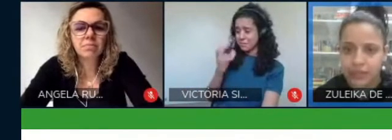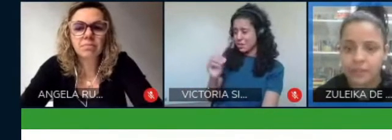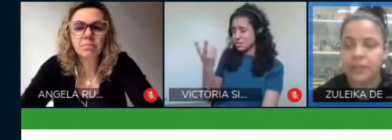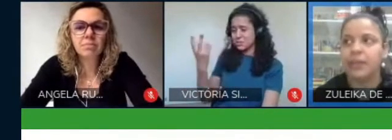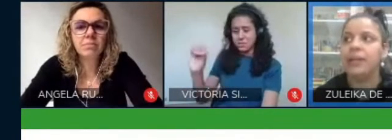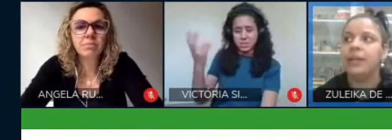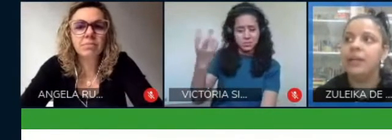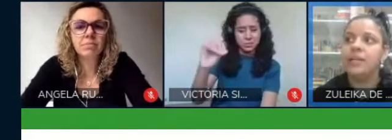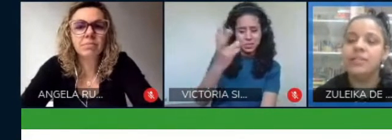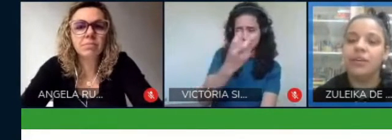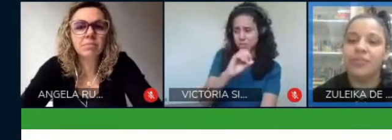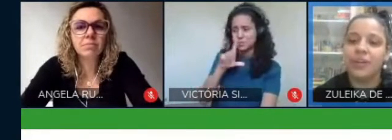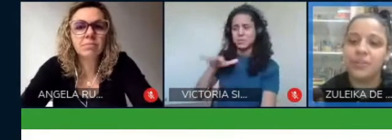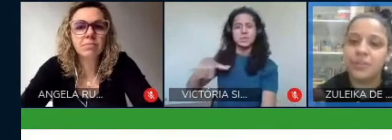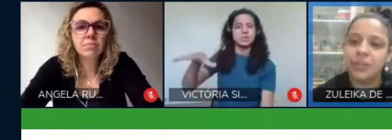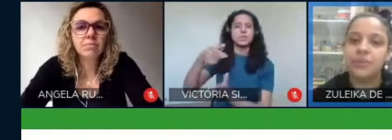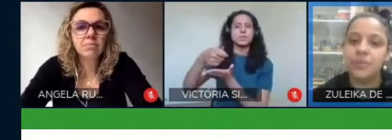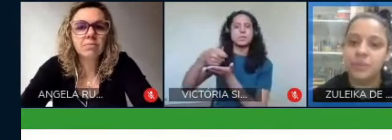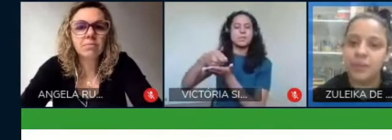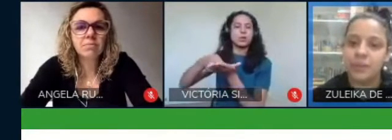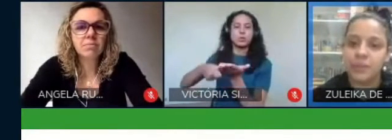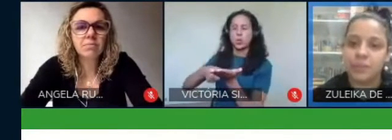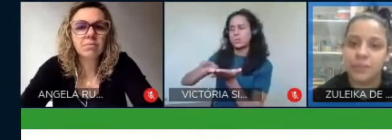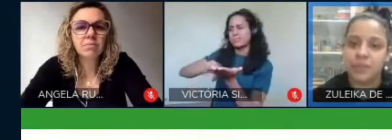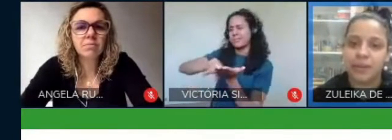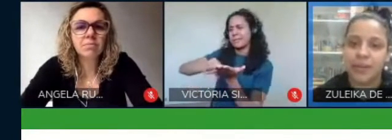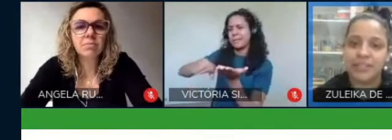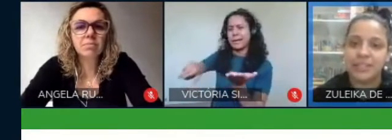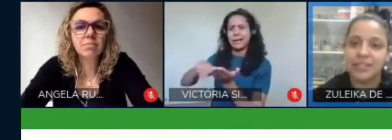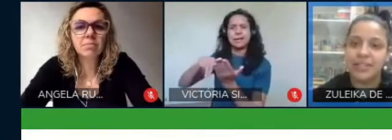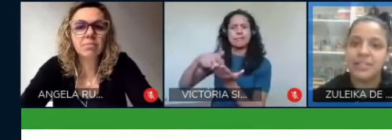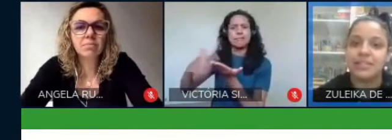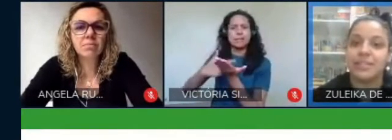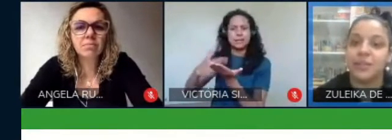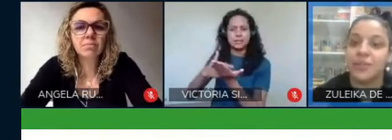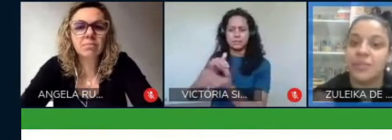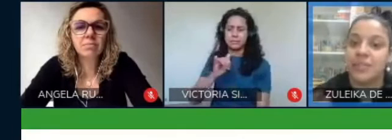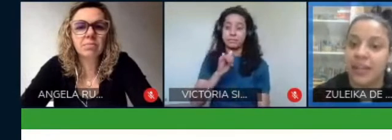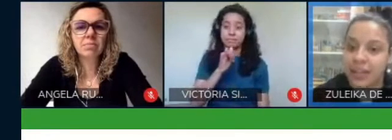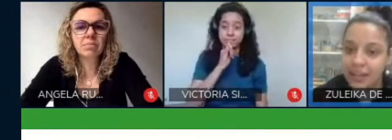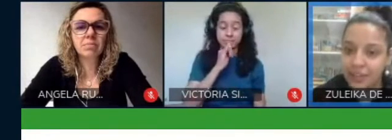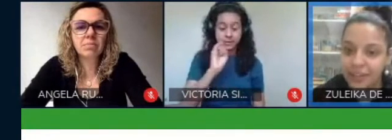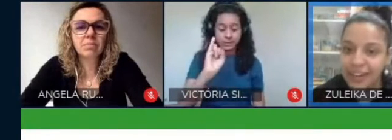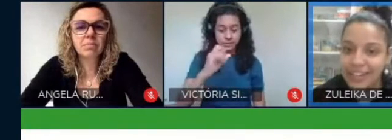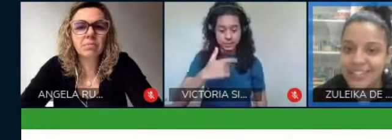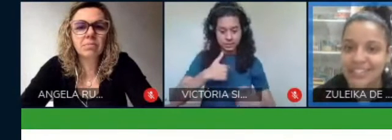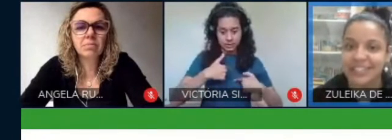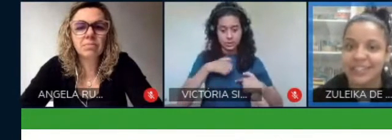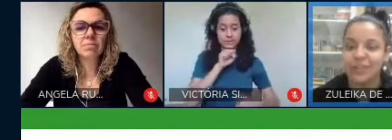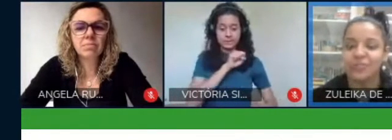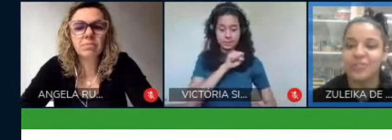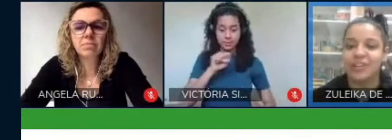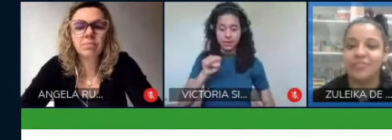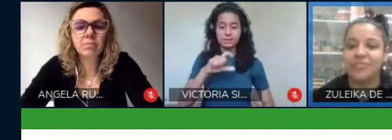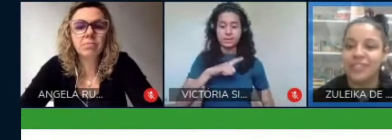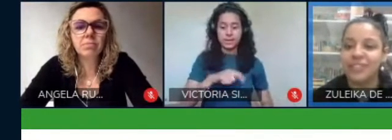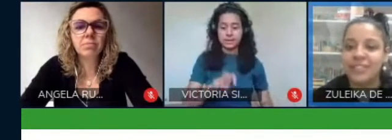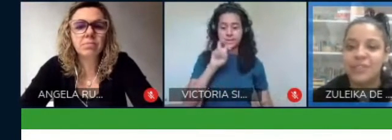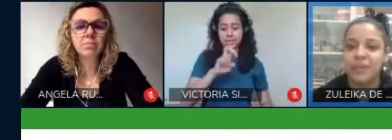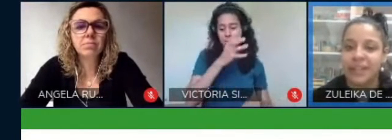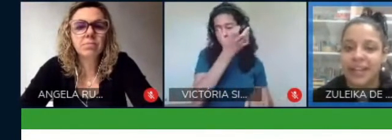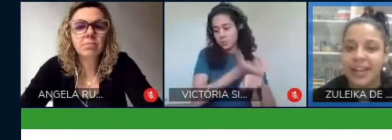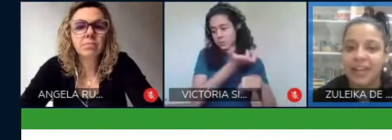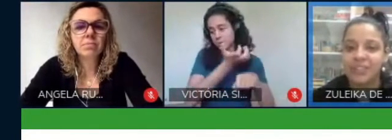digamos que tenha, né? Se eu faço 5 disciplinas por semestre, são sem referências, então eu